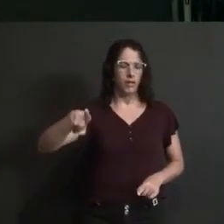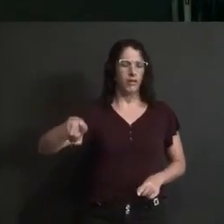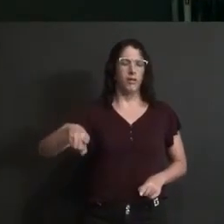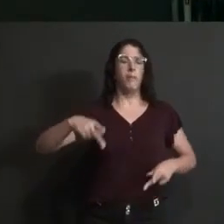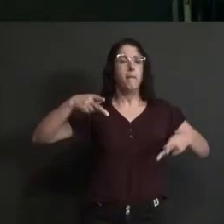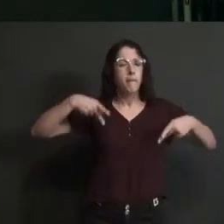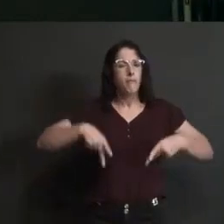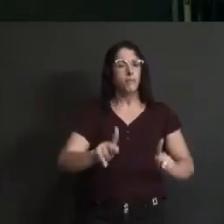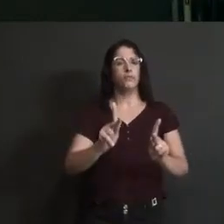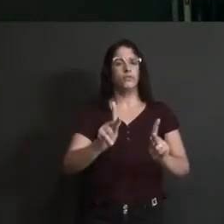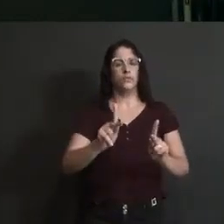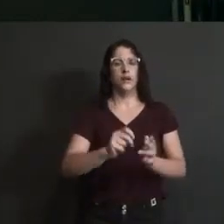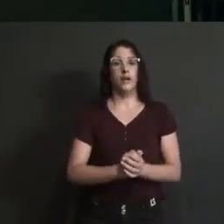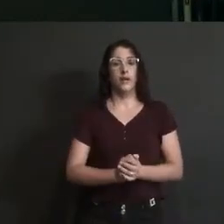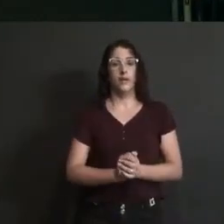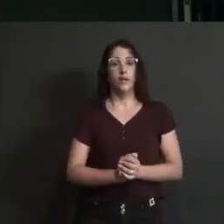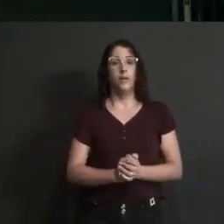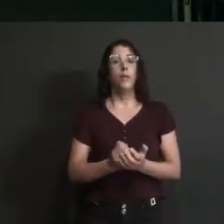E Davi foi